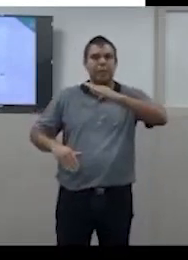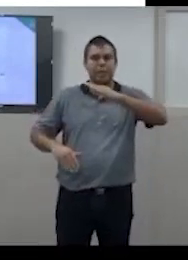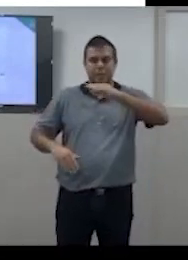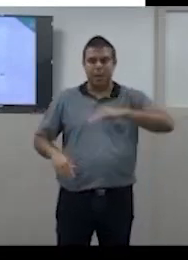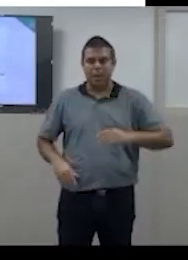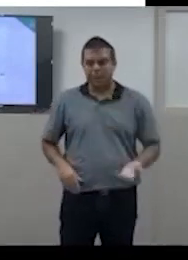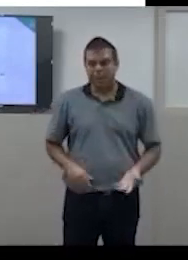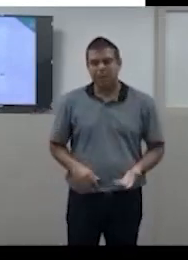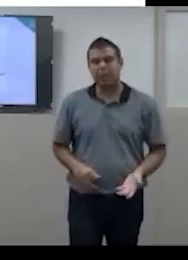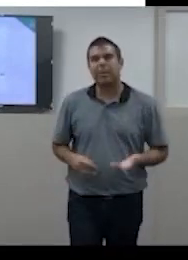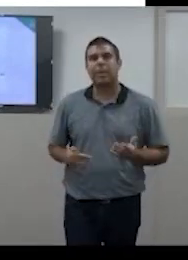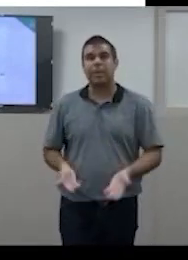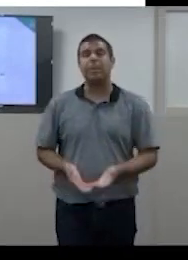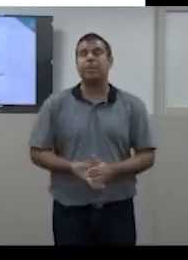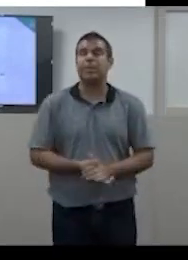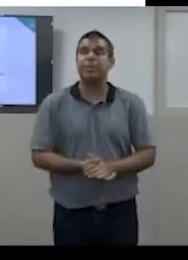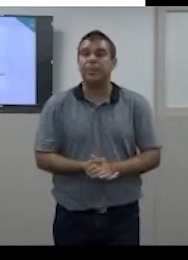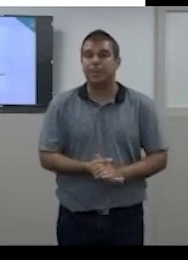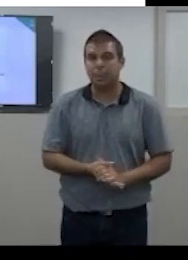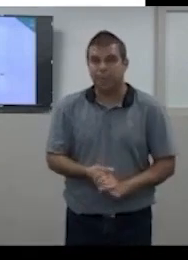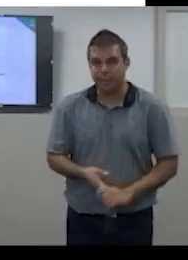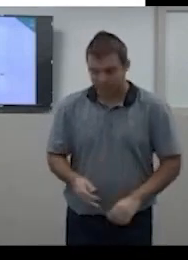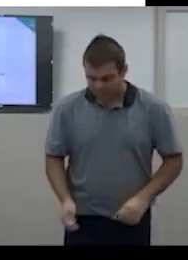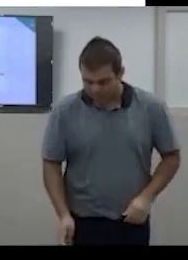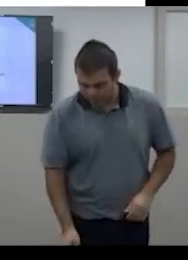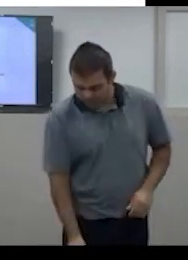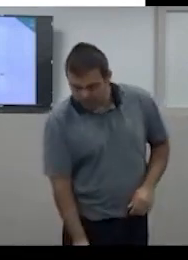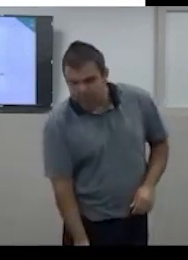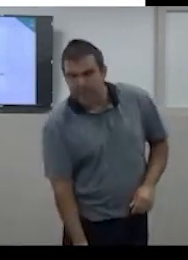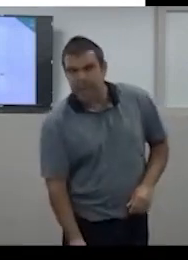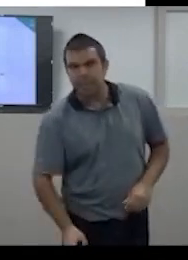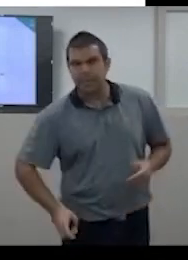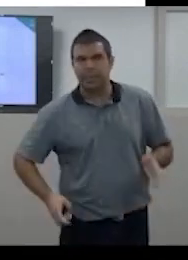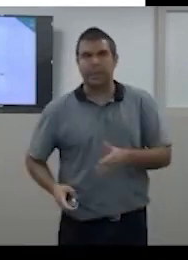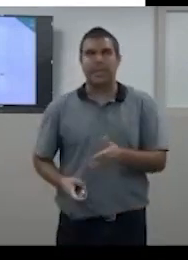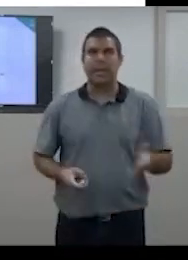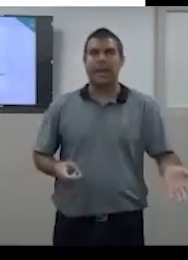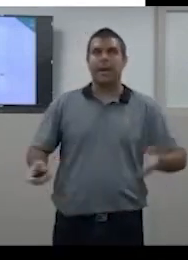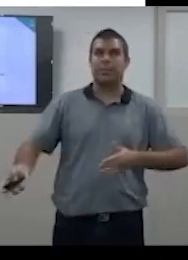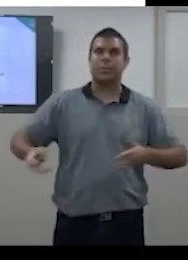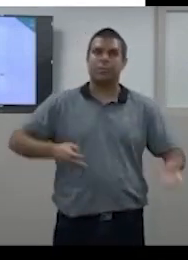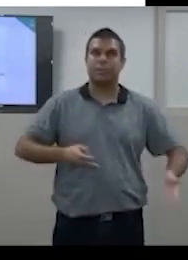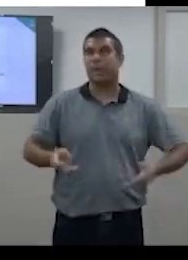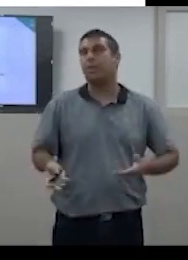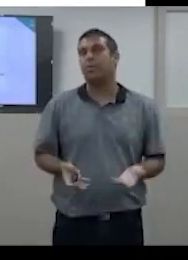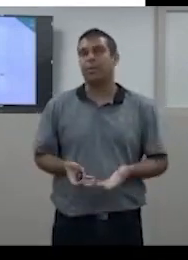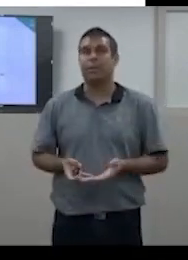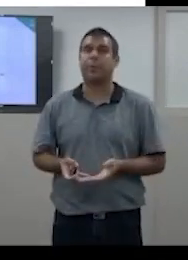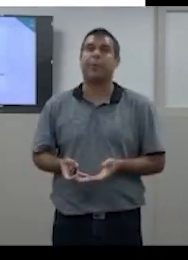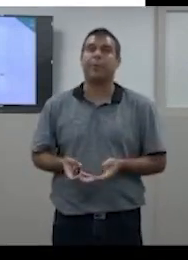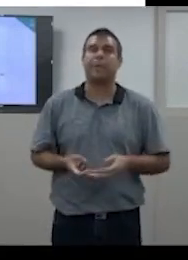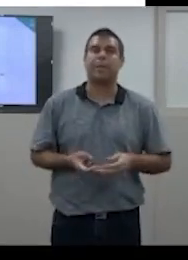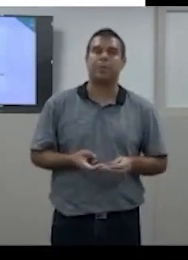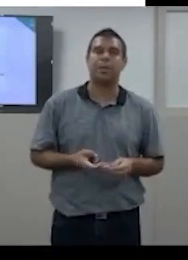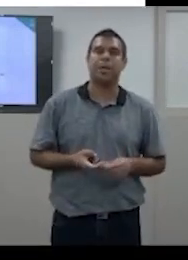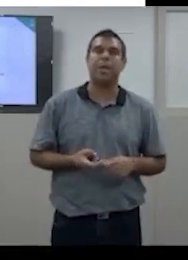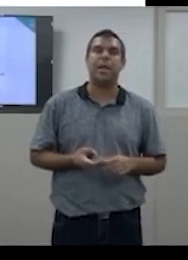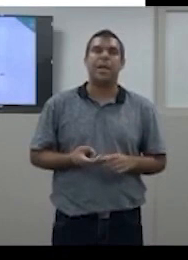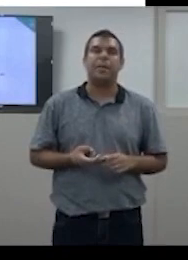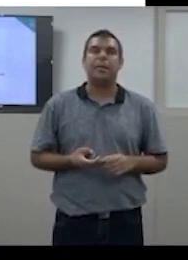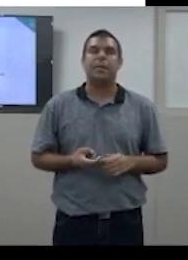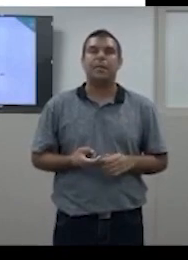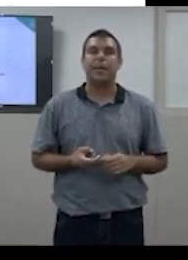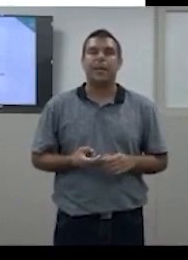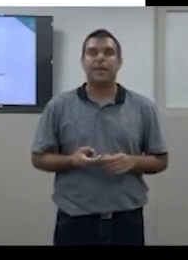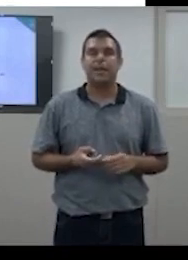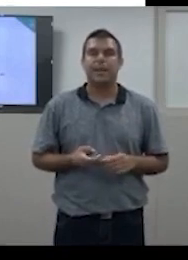levemente inclinadinho. O que isso quer dizer? Não é uma substância pura. Quando você pega a ideia, por exemplo, de água com sal, se você for fazer uma analogia